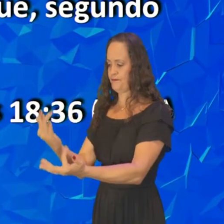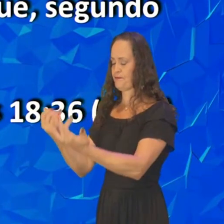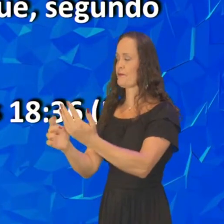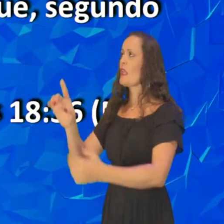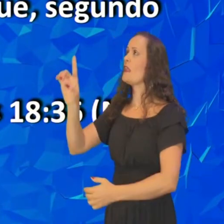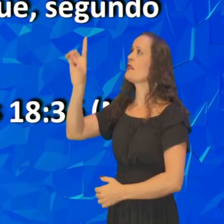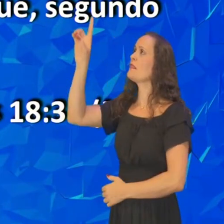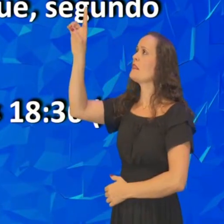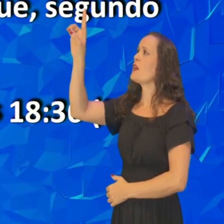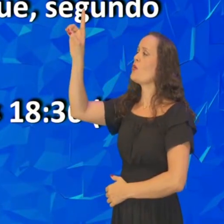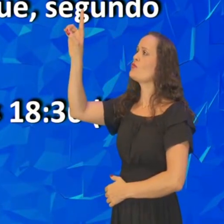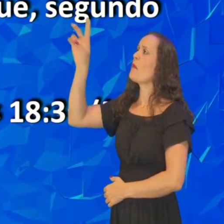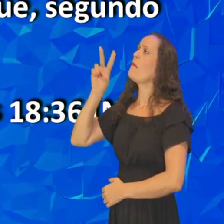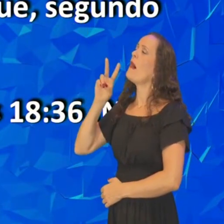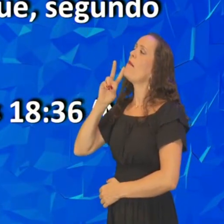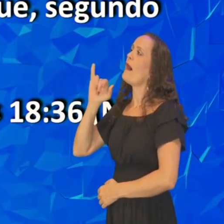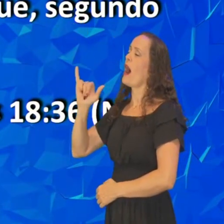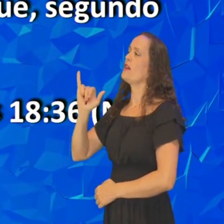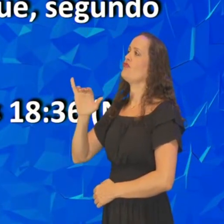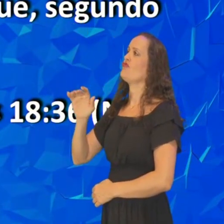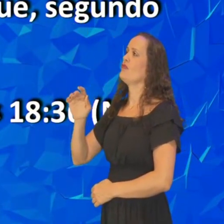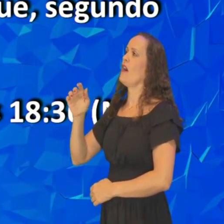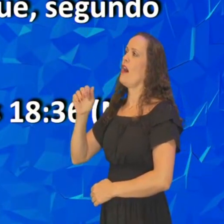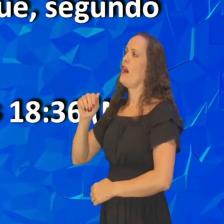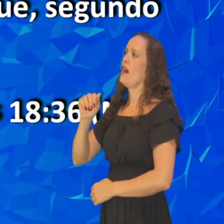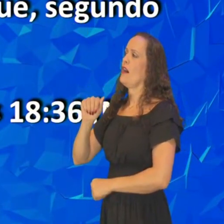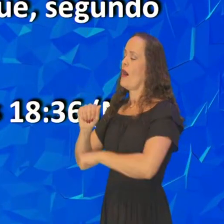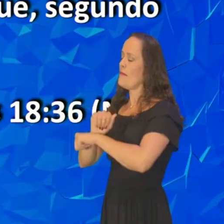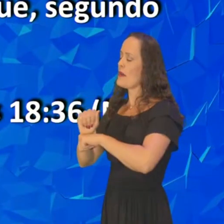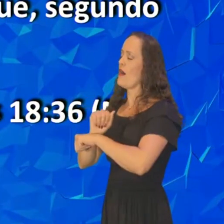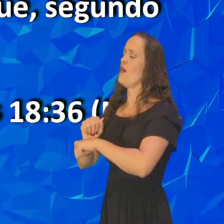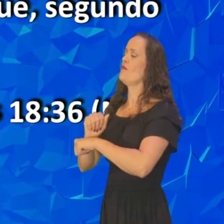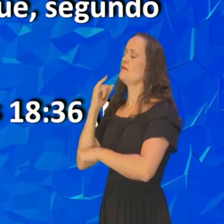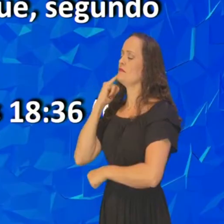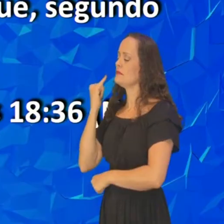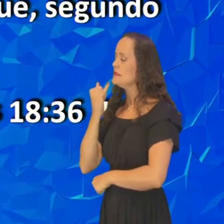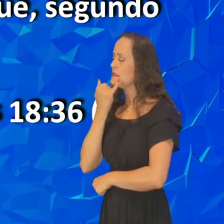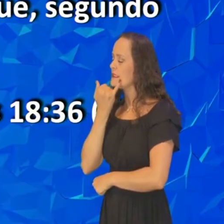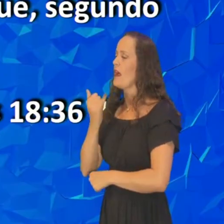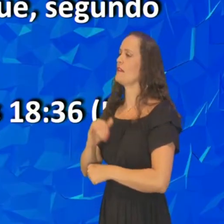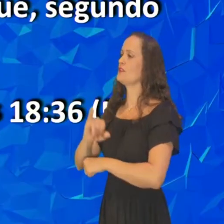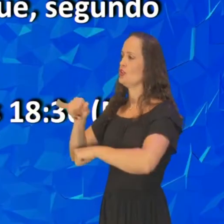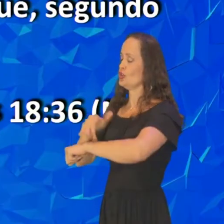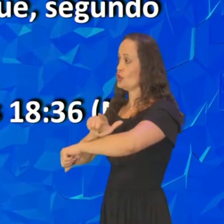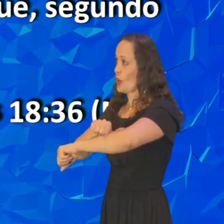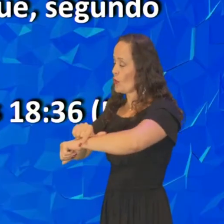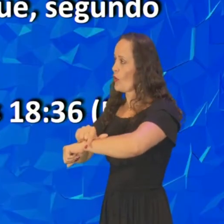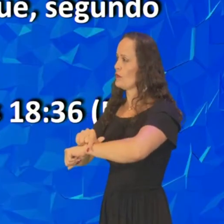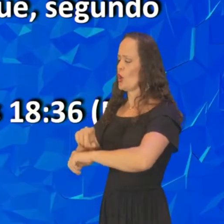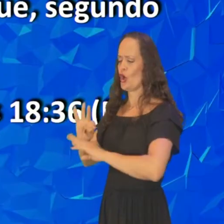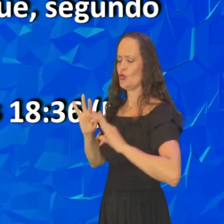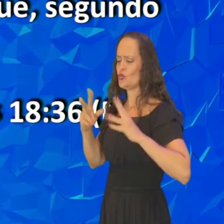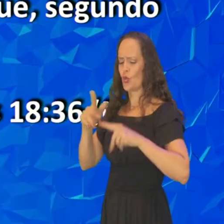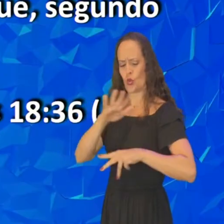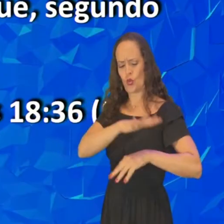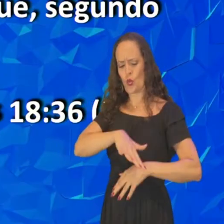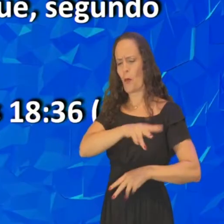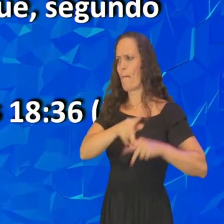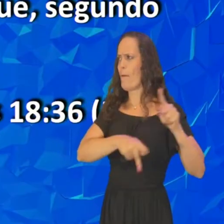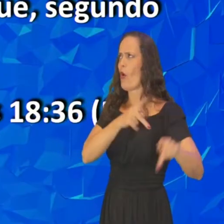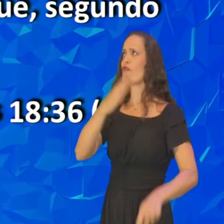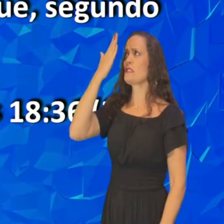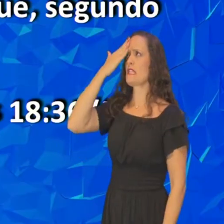de Abraão, de Isaque e de Israel, que hoje se fique sabendo que Tu és Deus em